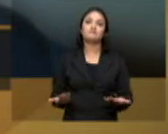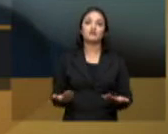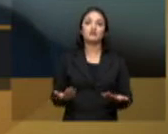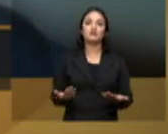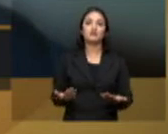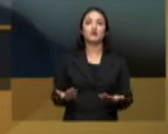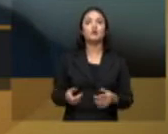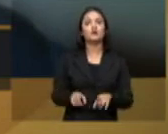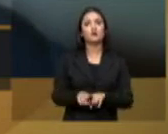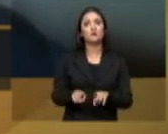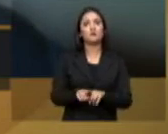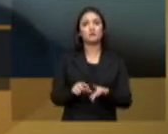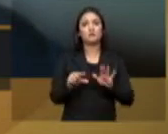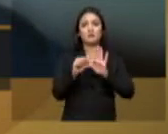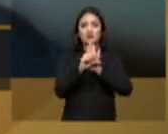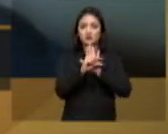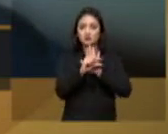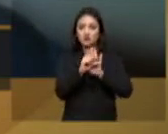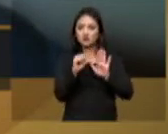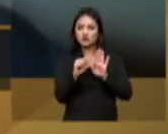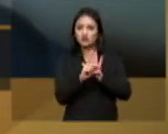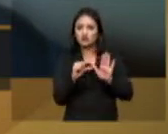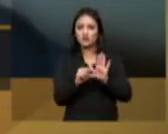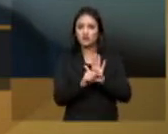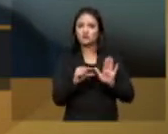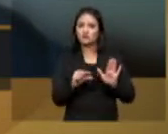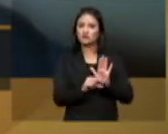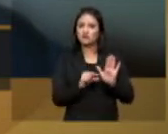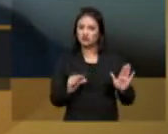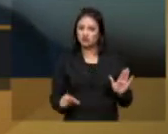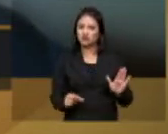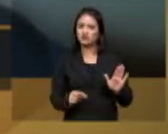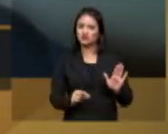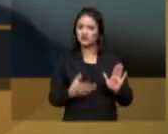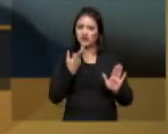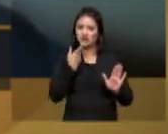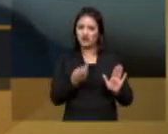Especificamente diz que os dispositivos questionados incidiram em